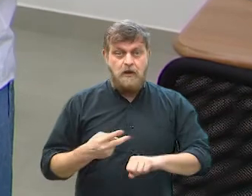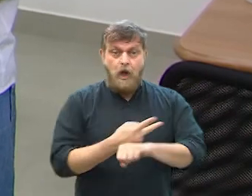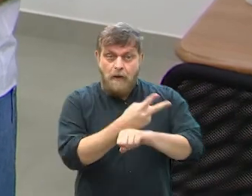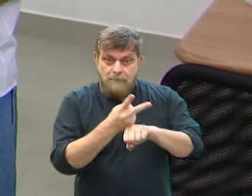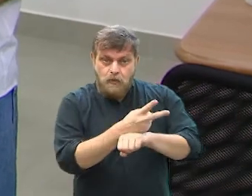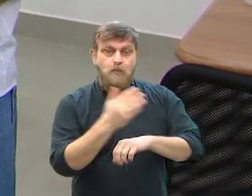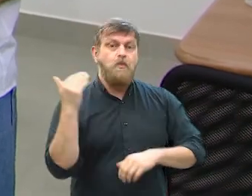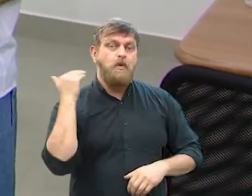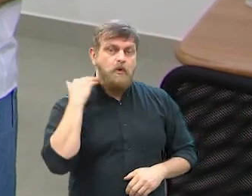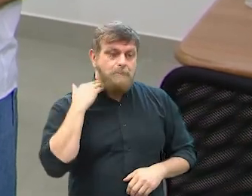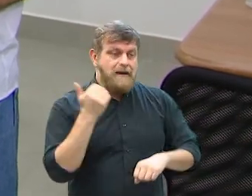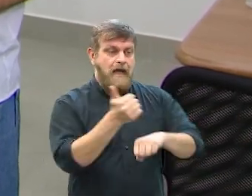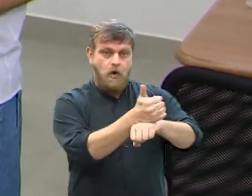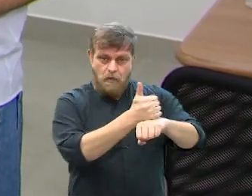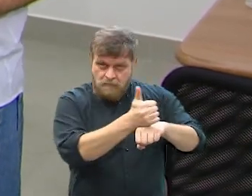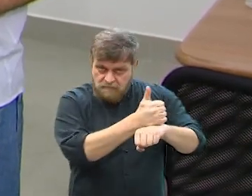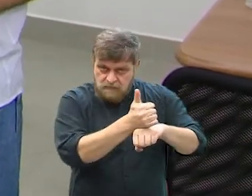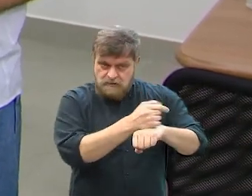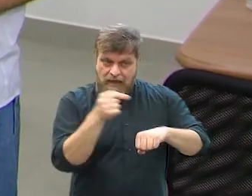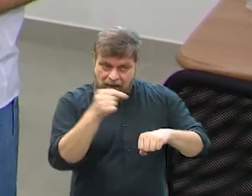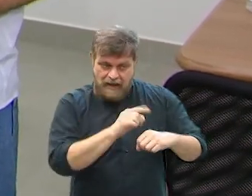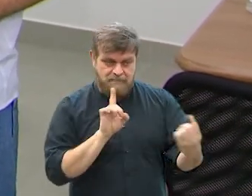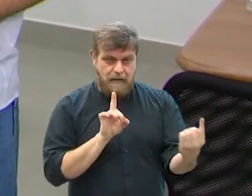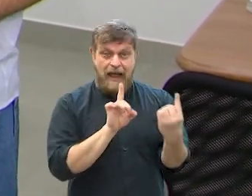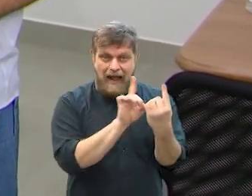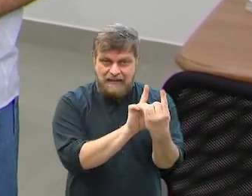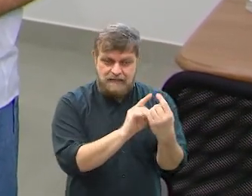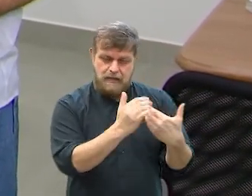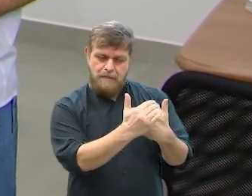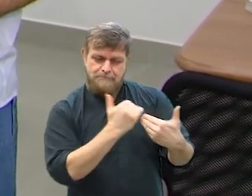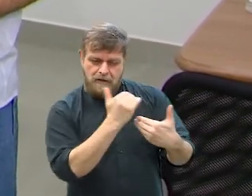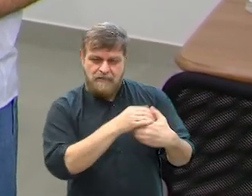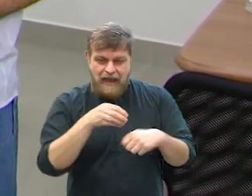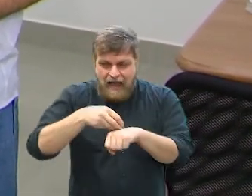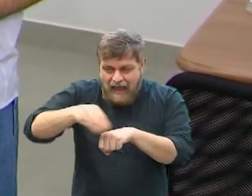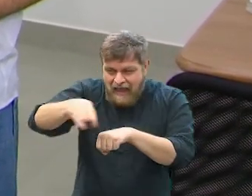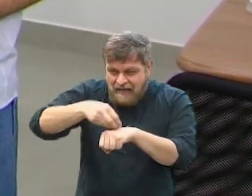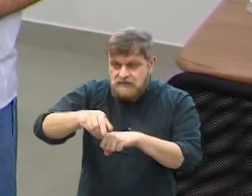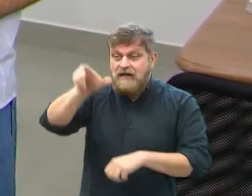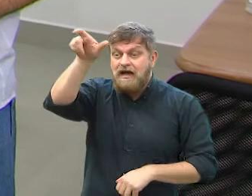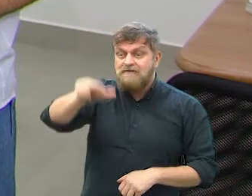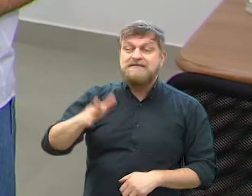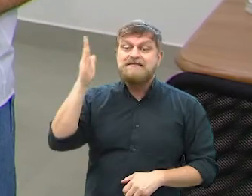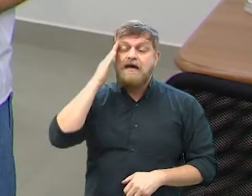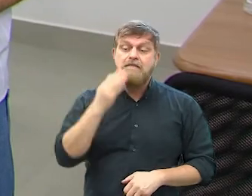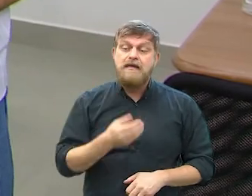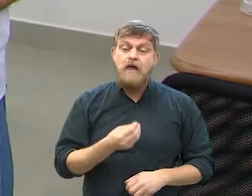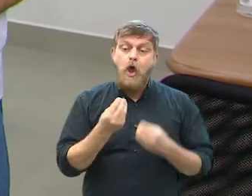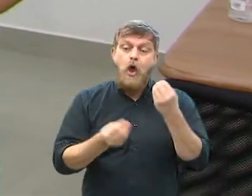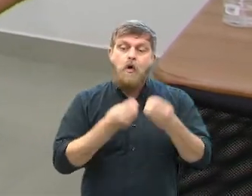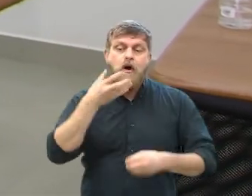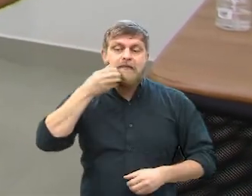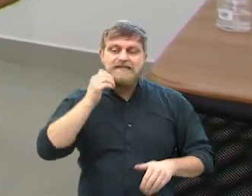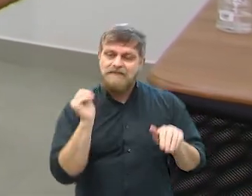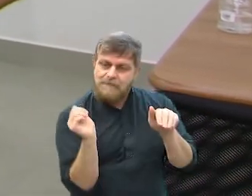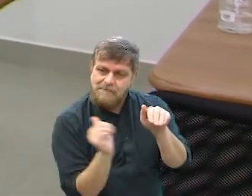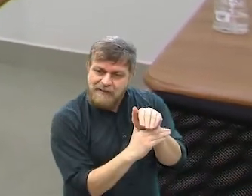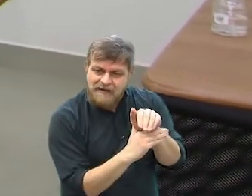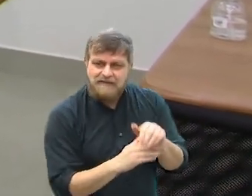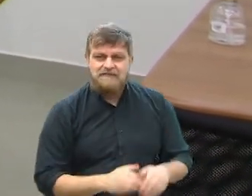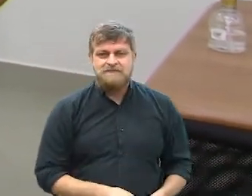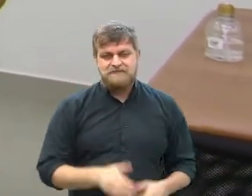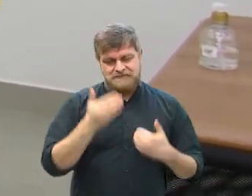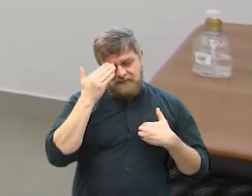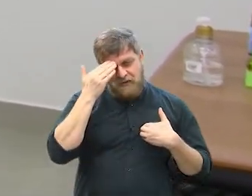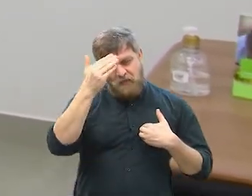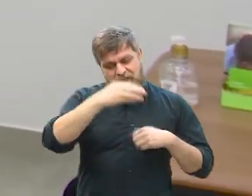financeira, procure os profissionais que vão estar lá para atender e a melhor dica de investimento para vocês. Legal, muito obrigado mais uma vez